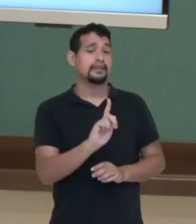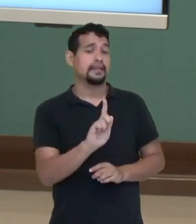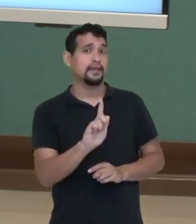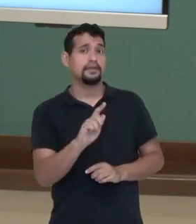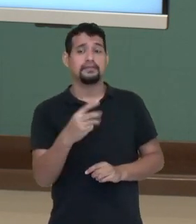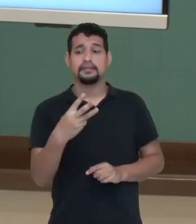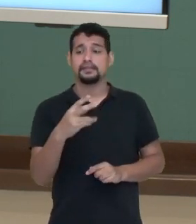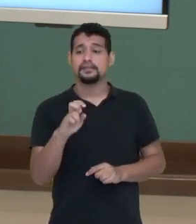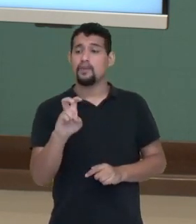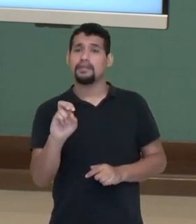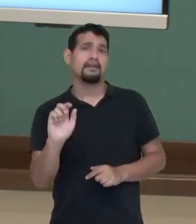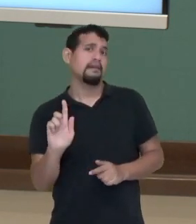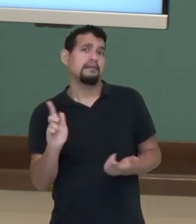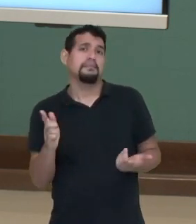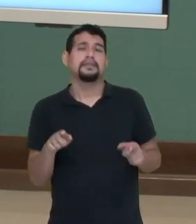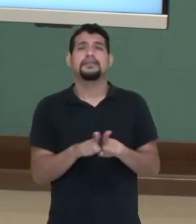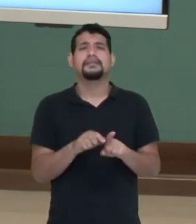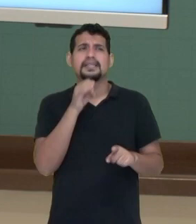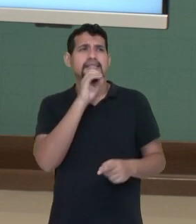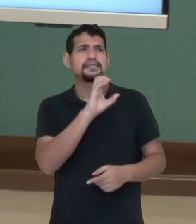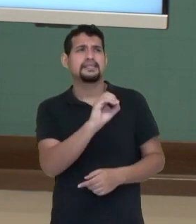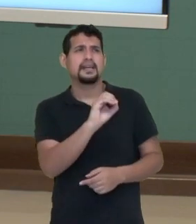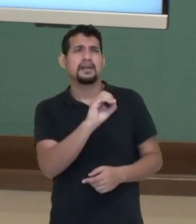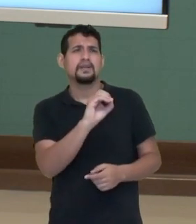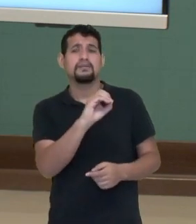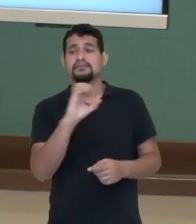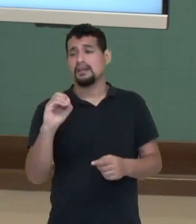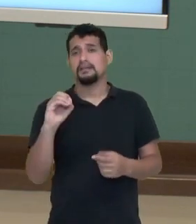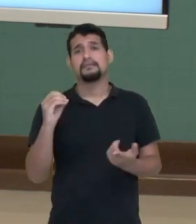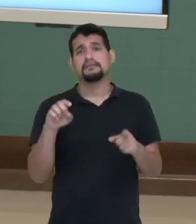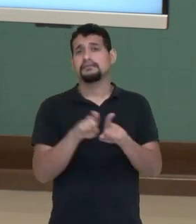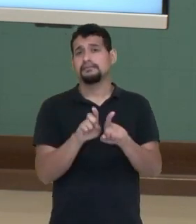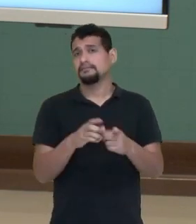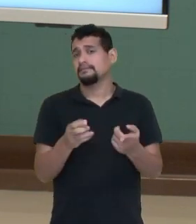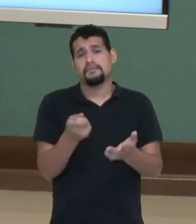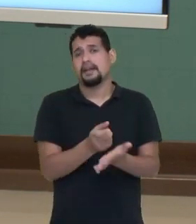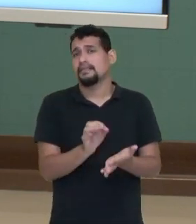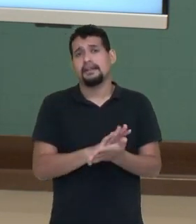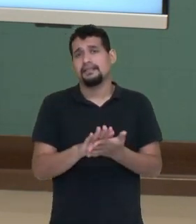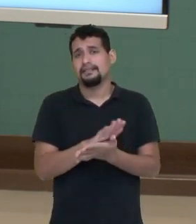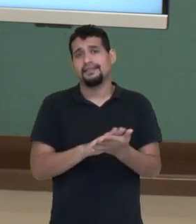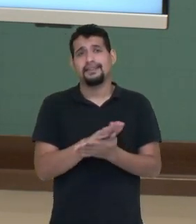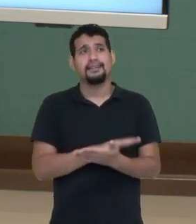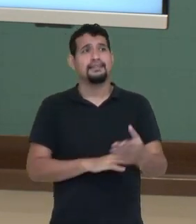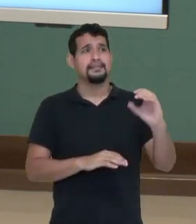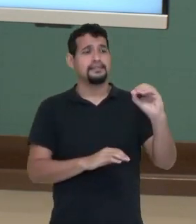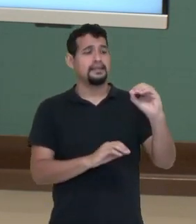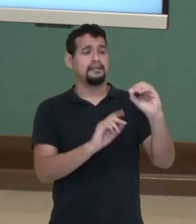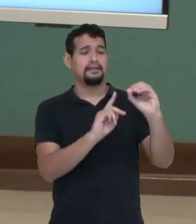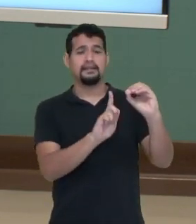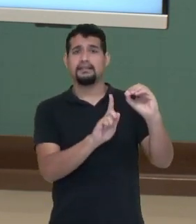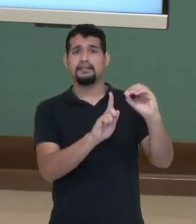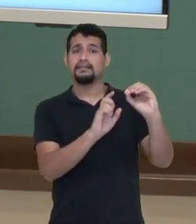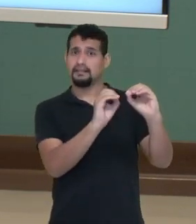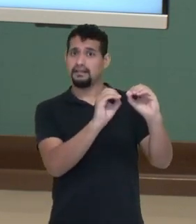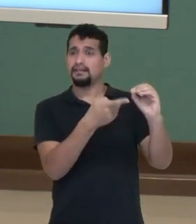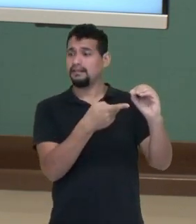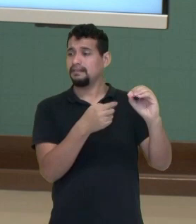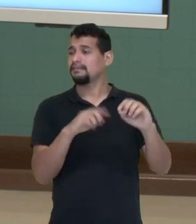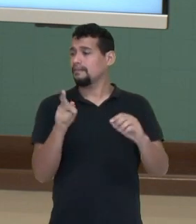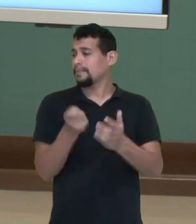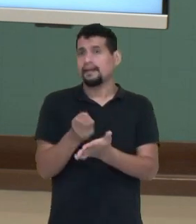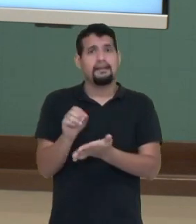comprar 0 kg de bolo, você vai pagar? Isso, você não vai pagar nada, né? Porque se você não vai comprar, você não